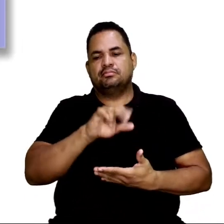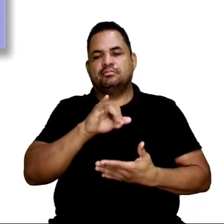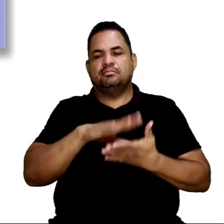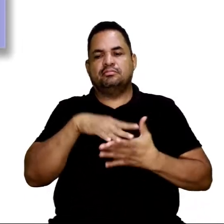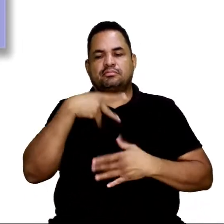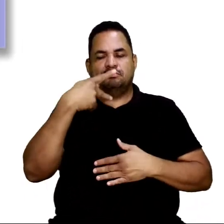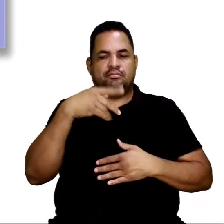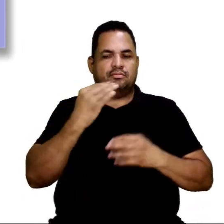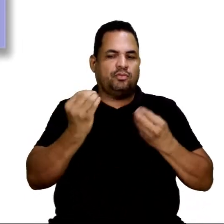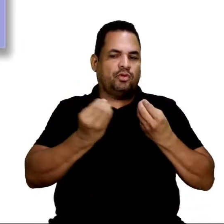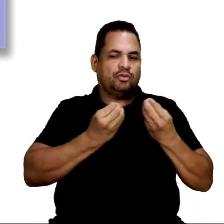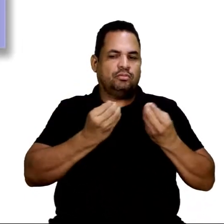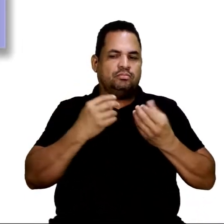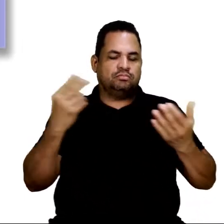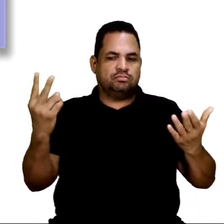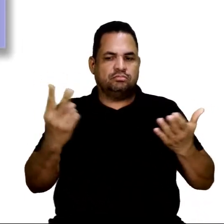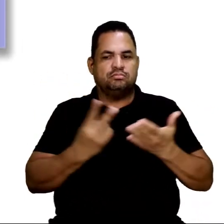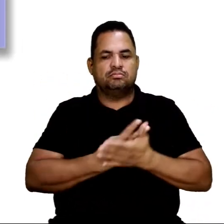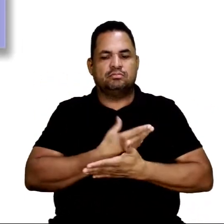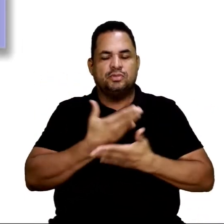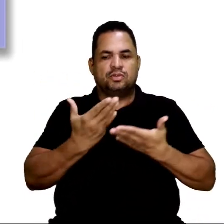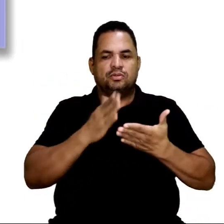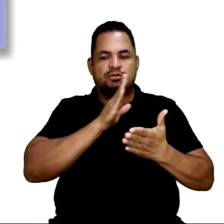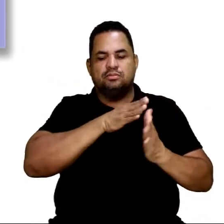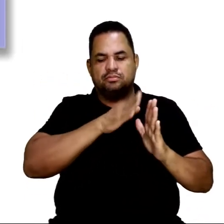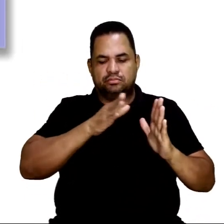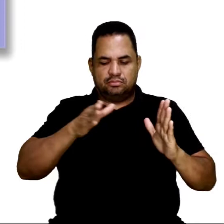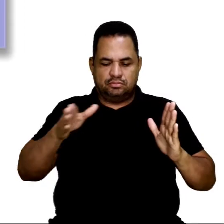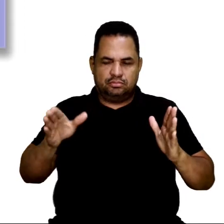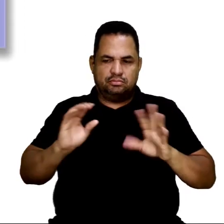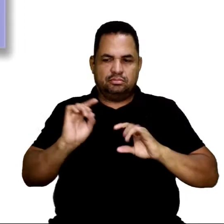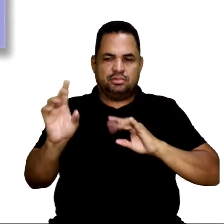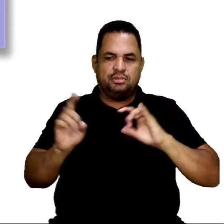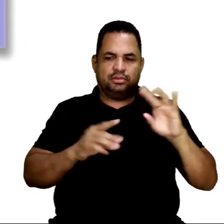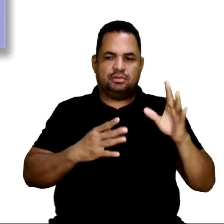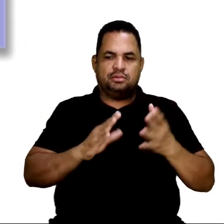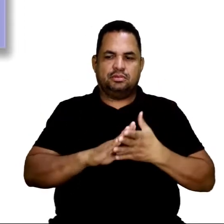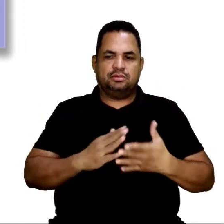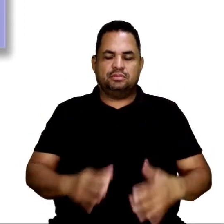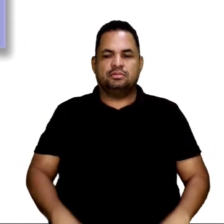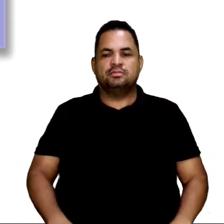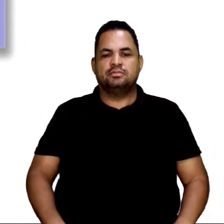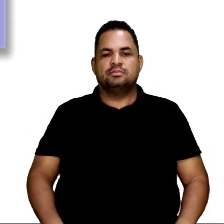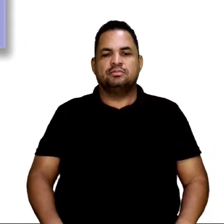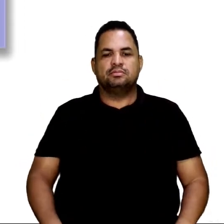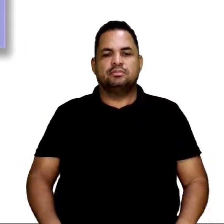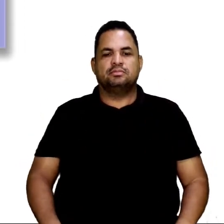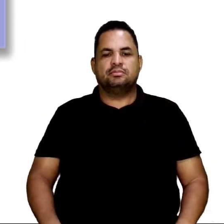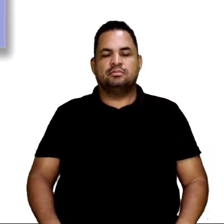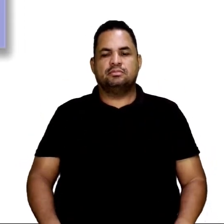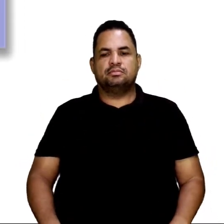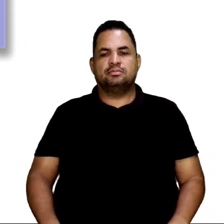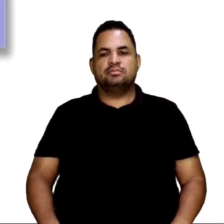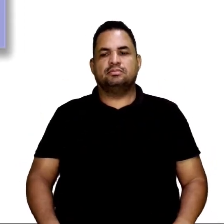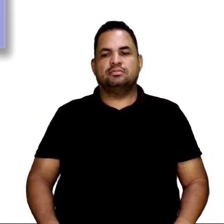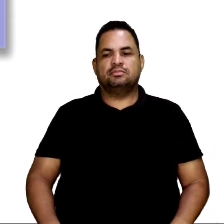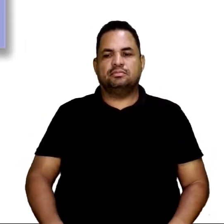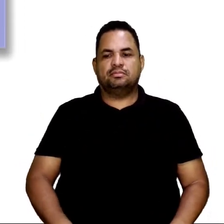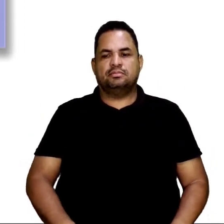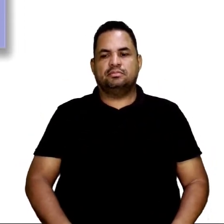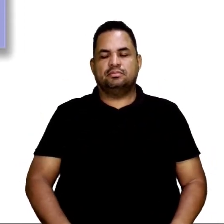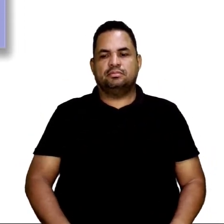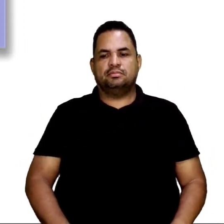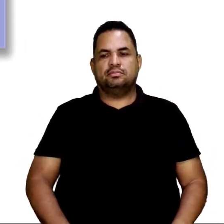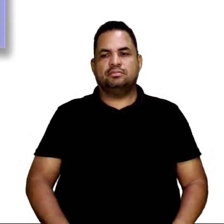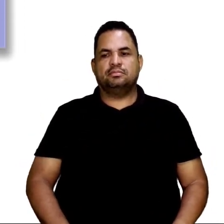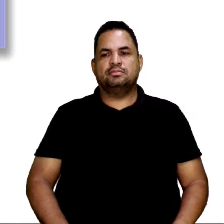como é que ocorre essa segmentação nos anfioxos, nos anfíbios, nos peixes, nos répteis, incluindo os organismos